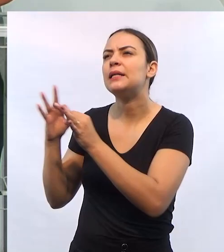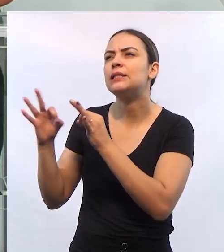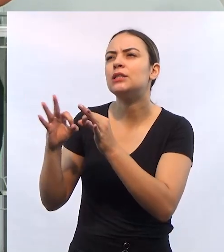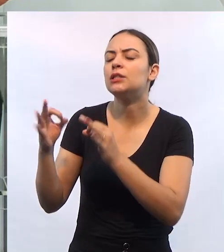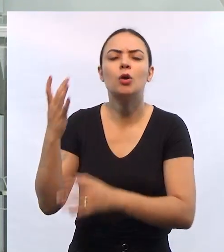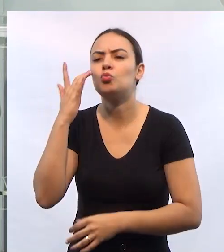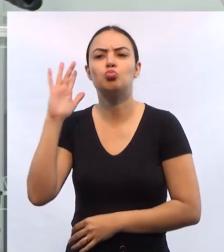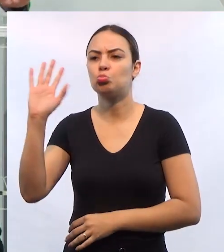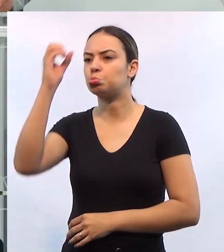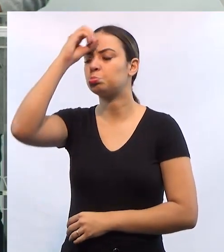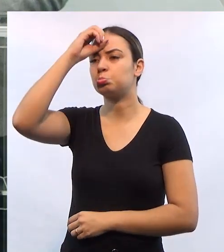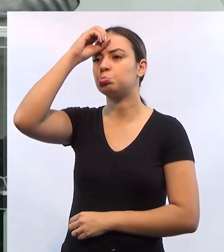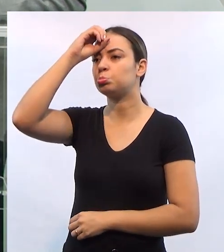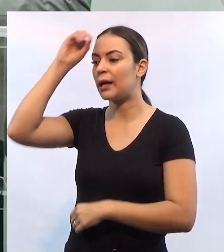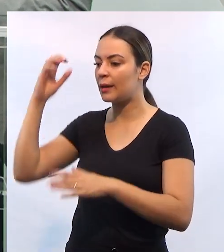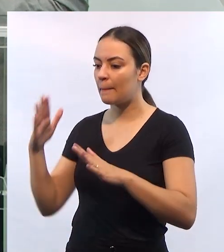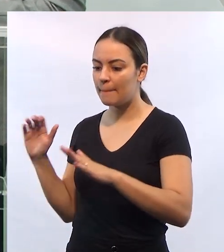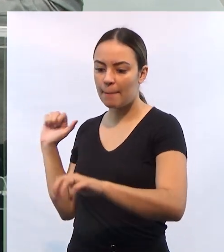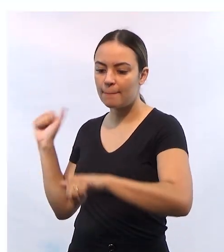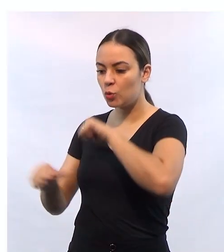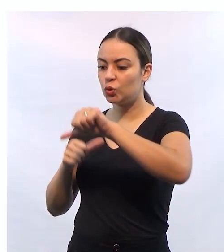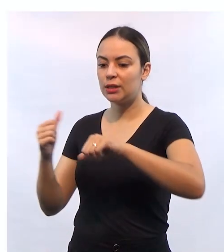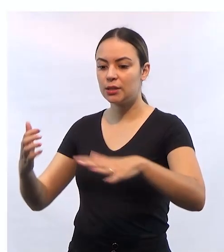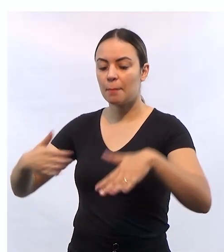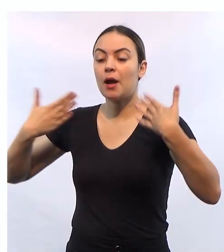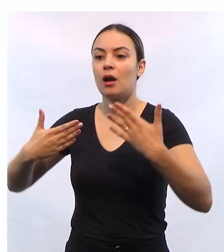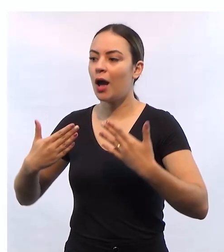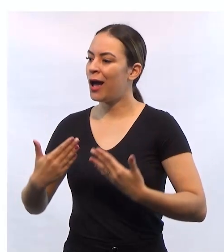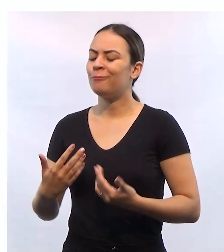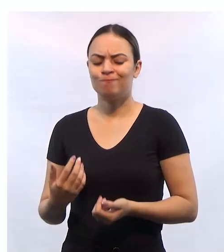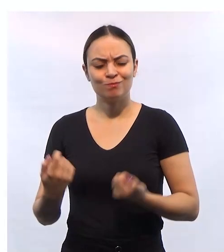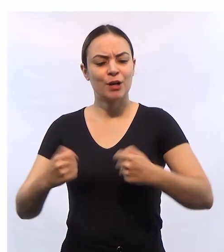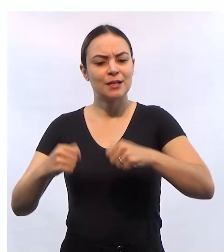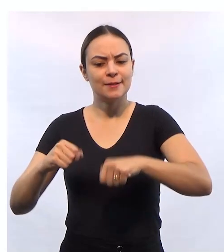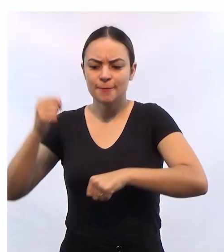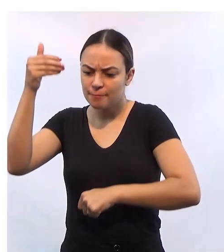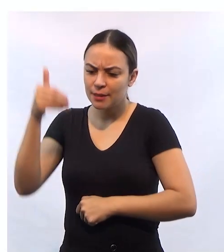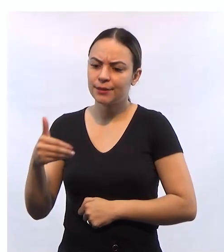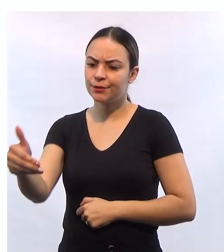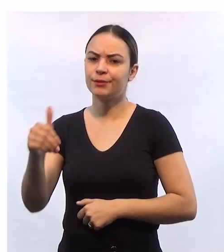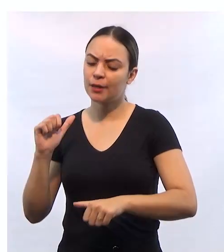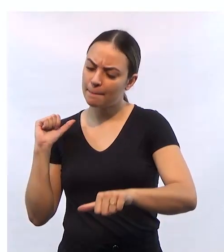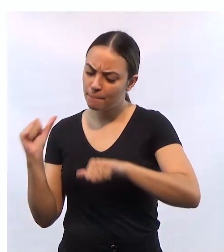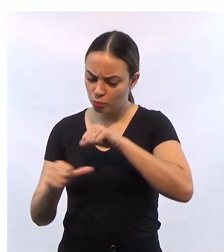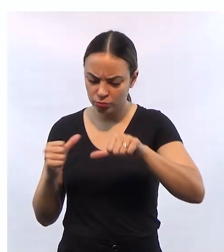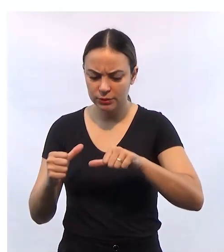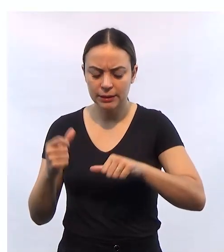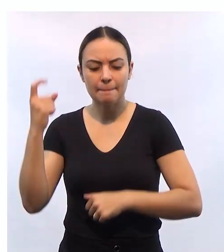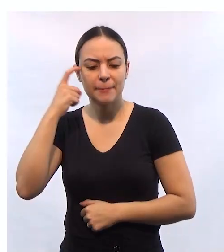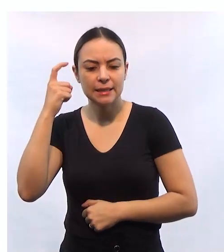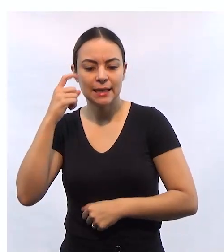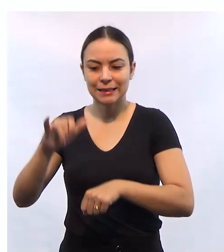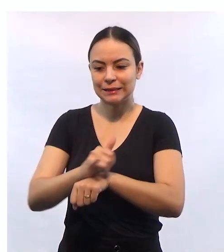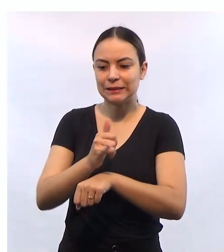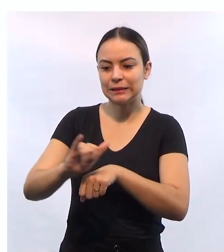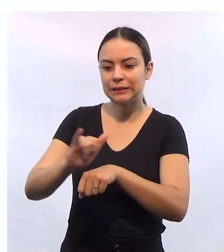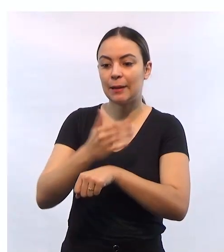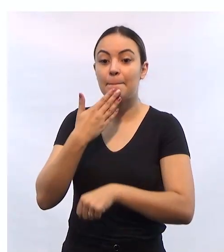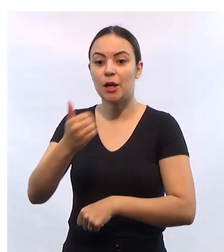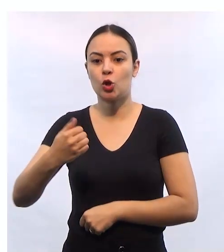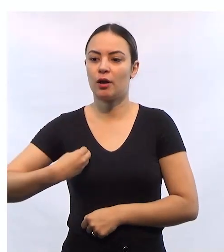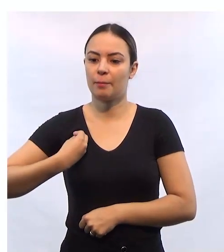para trás. Olha lá, ó. Ainda, o conceito de desenvolvimento organizacional está relacionado aí